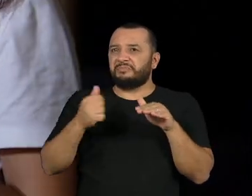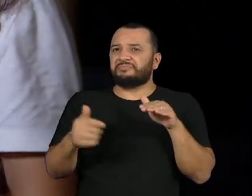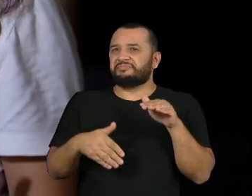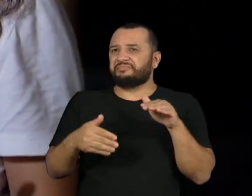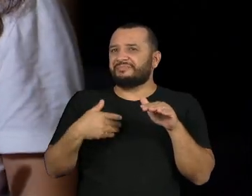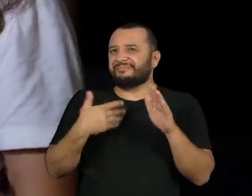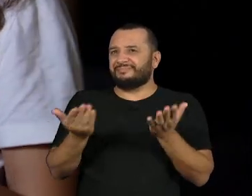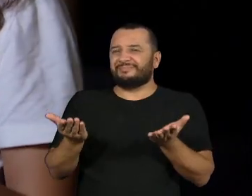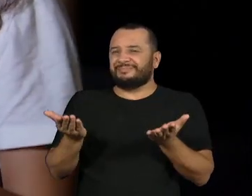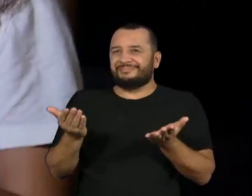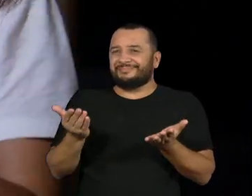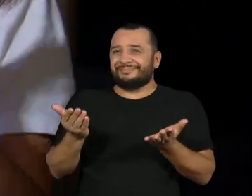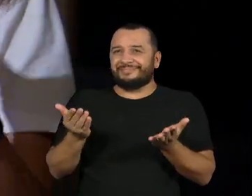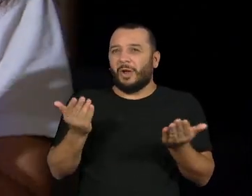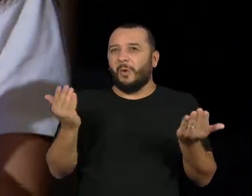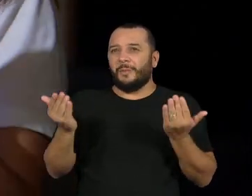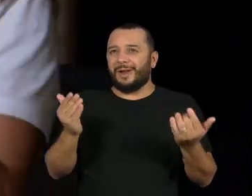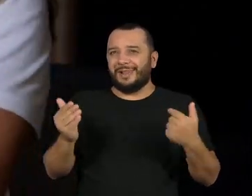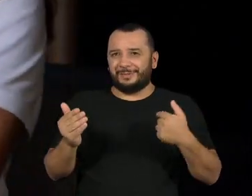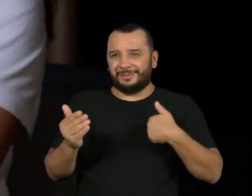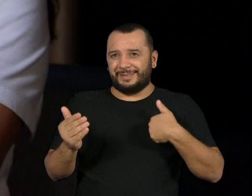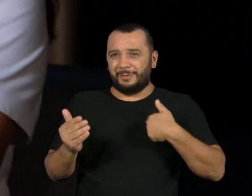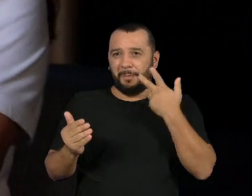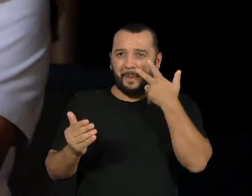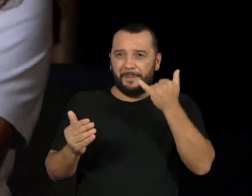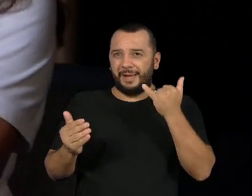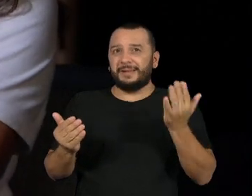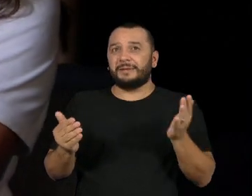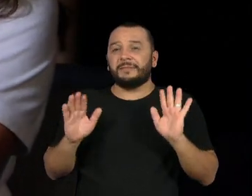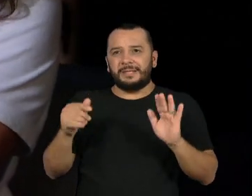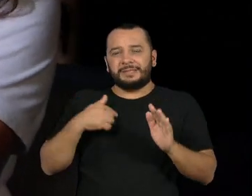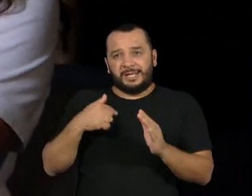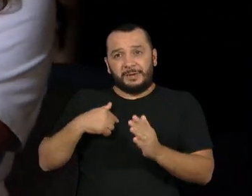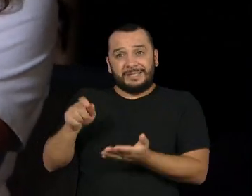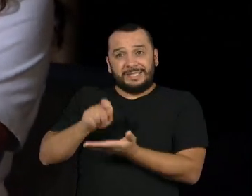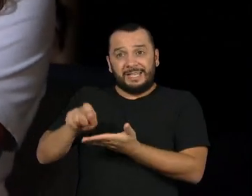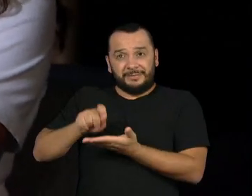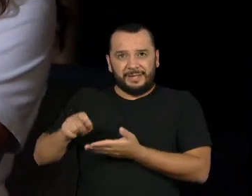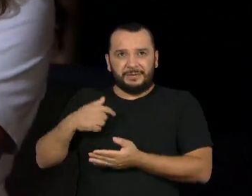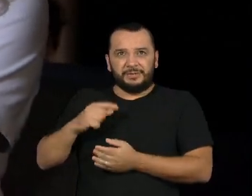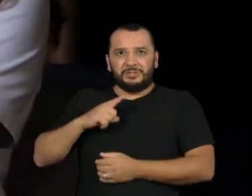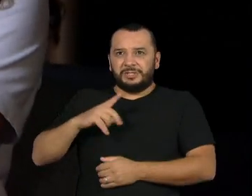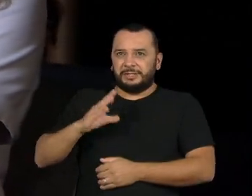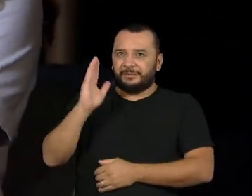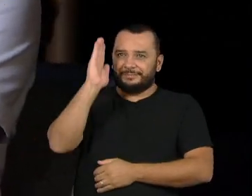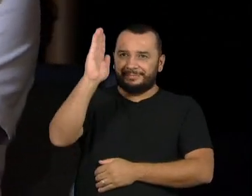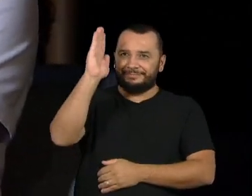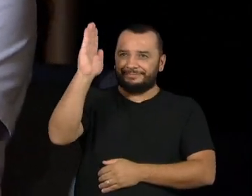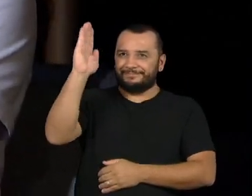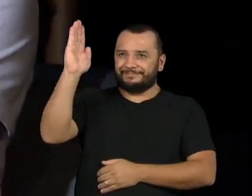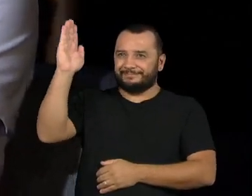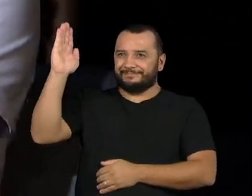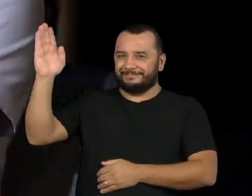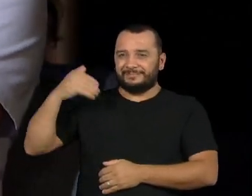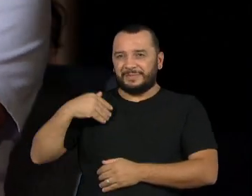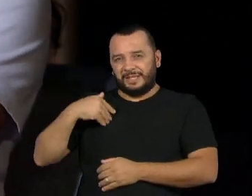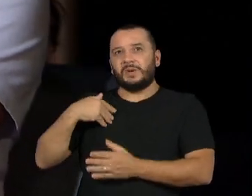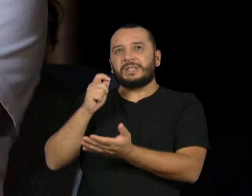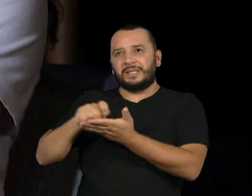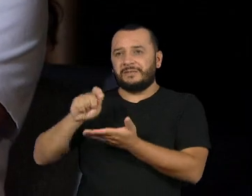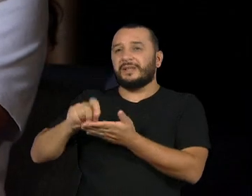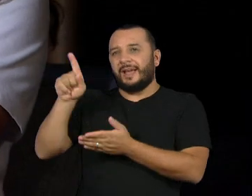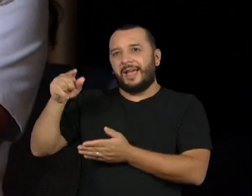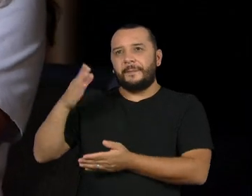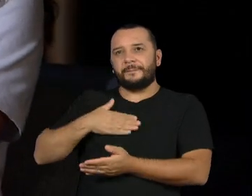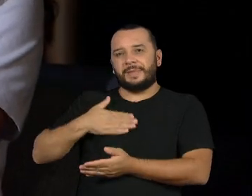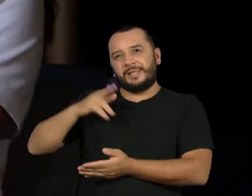da minha família. Mas quando eu escrevia, eu via que nas nossas prateleiras haviam cada vez mais pequenos volumes, e aquilo era a minha história que estava